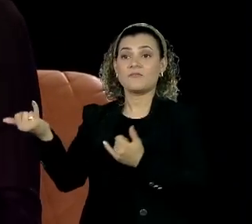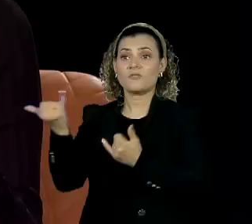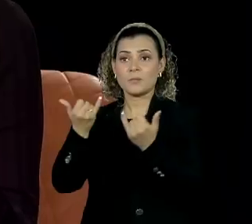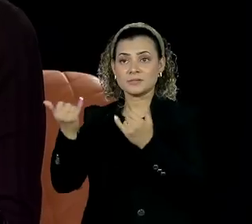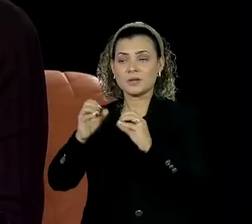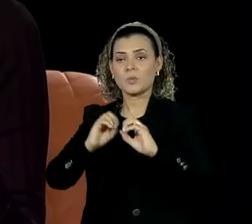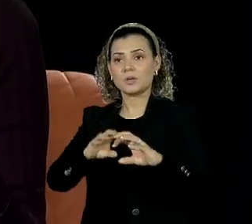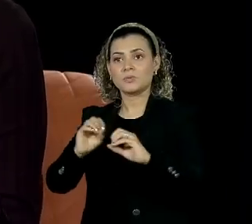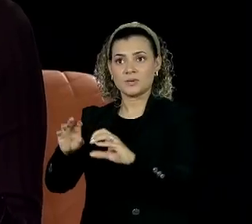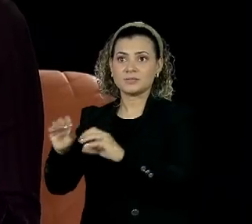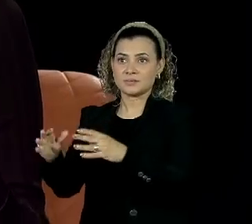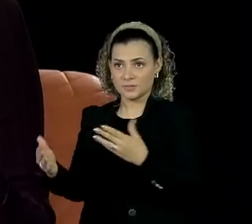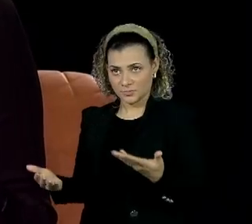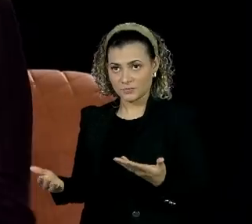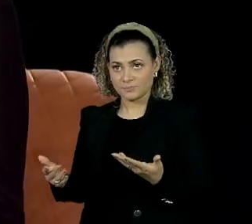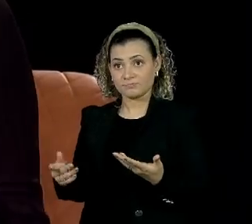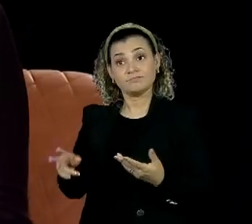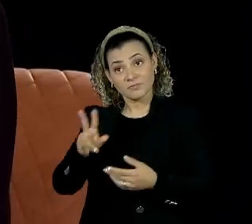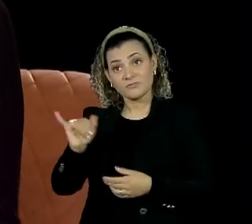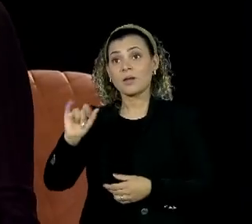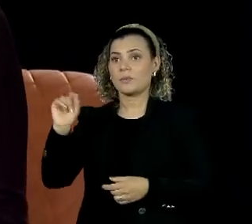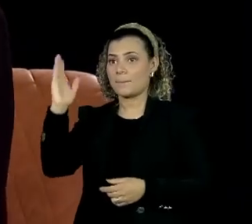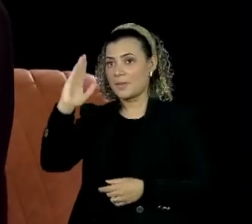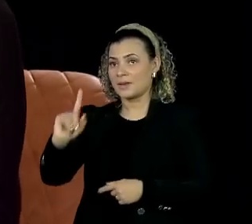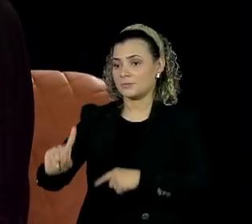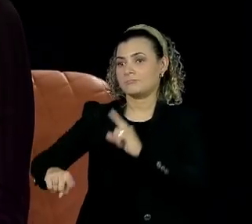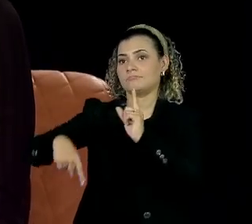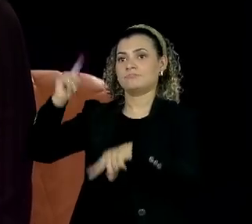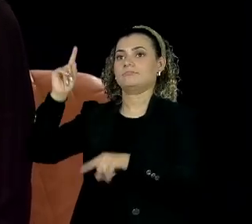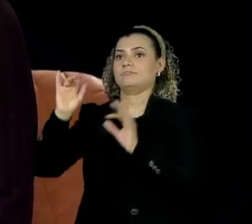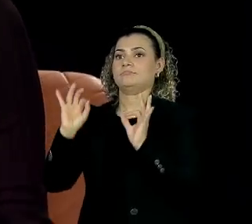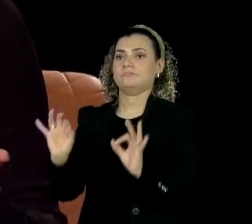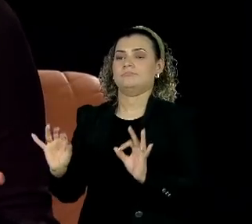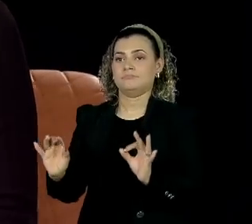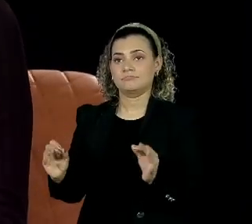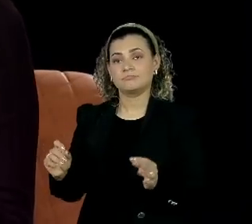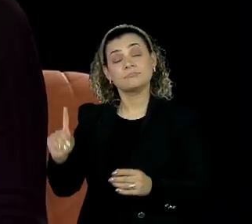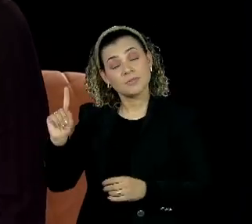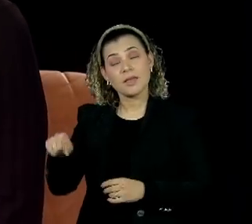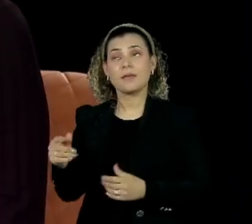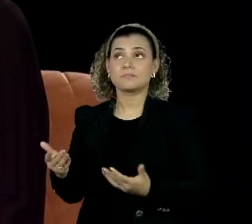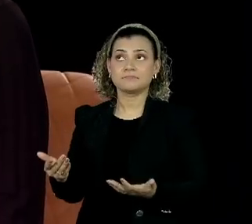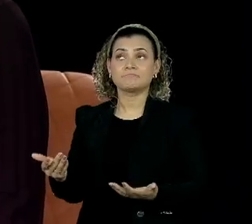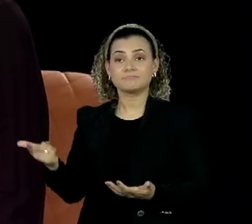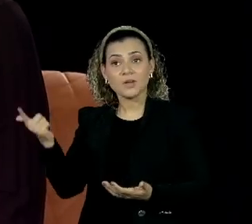informação, a educação. Isso é que vai levar o Brasil para frente, sabe? Isso é que vai